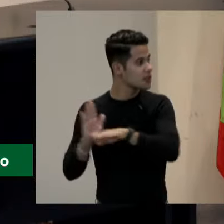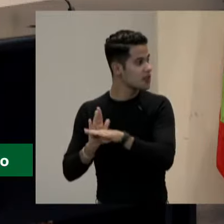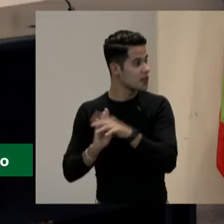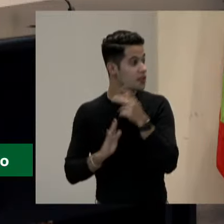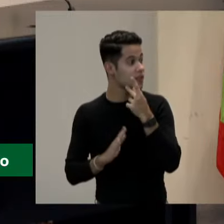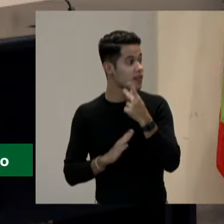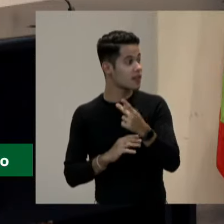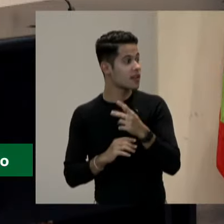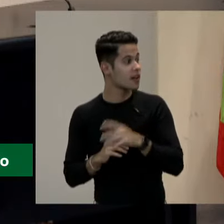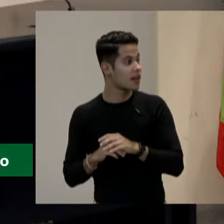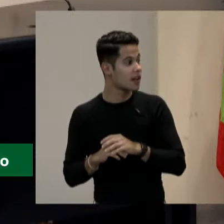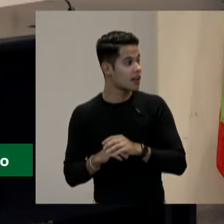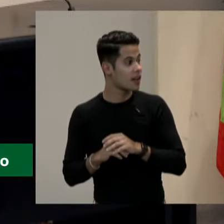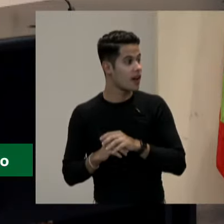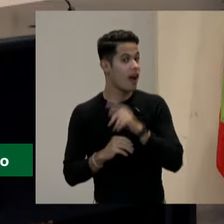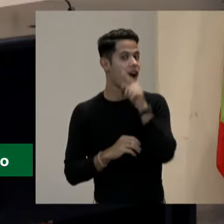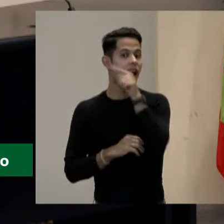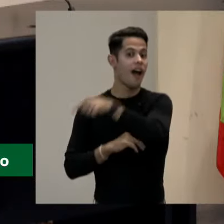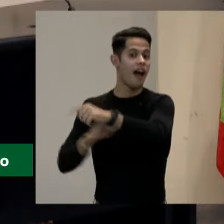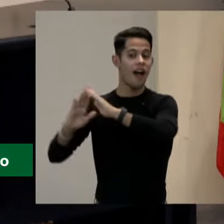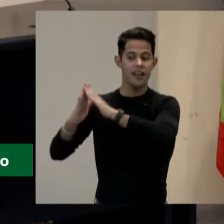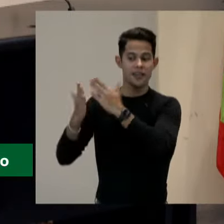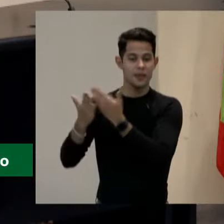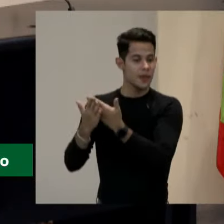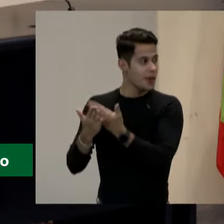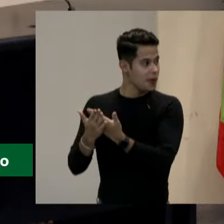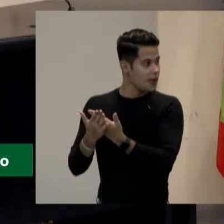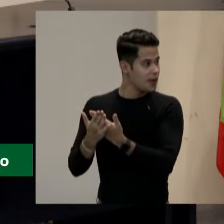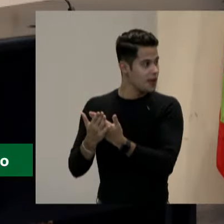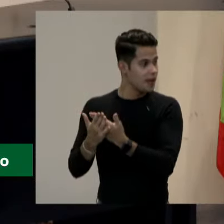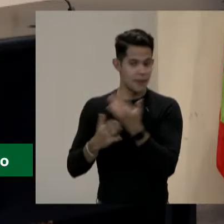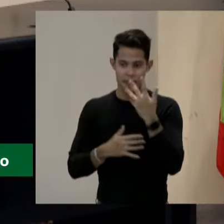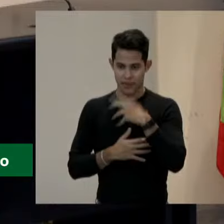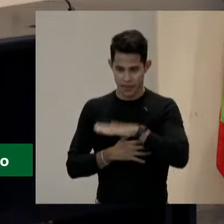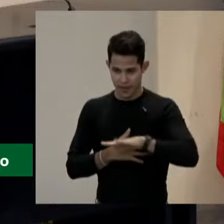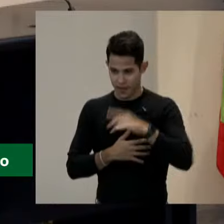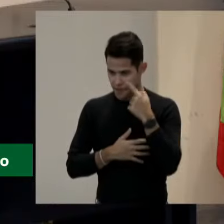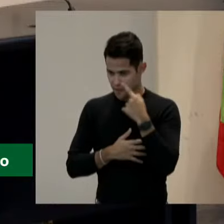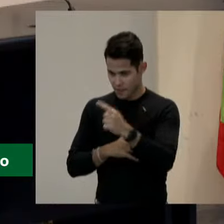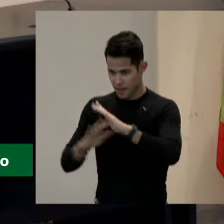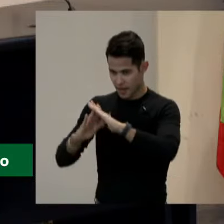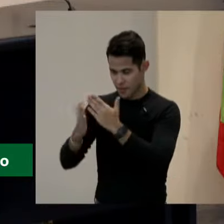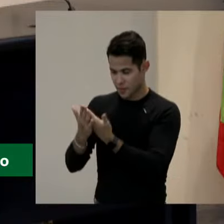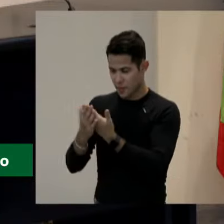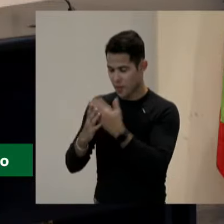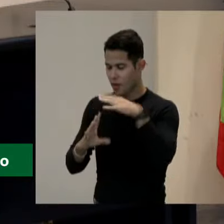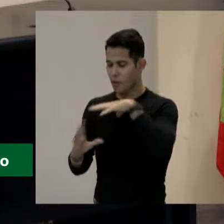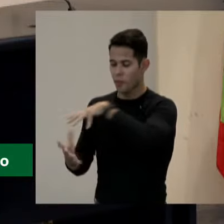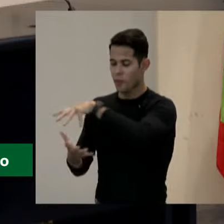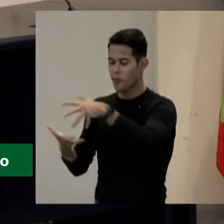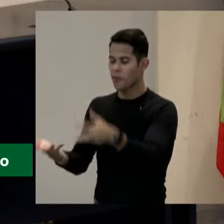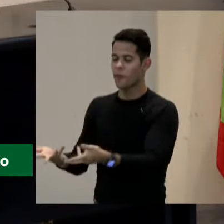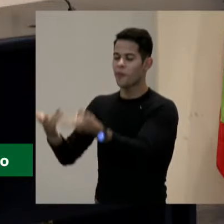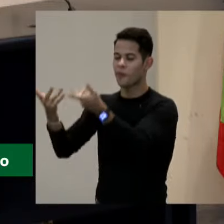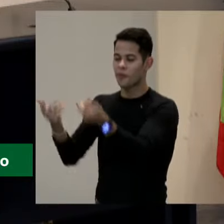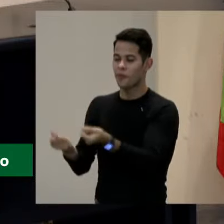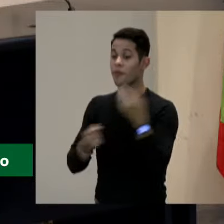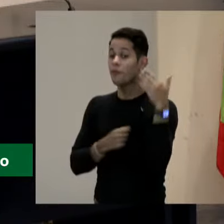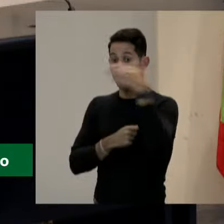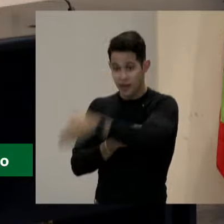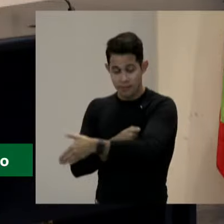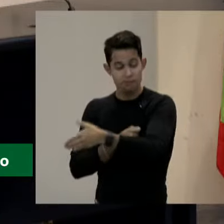Olá, Tião. A escola. A criança vê a escola com o mundo encantado. Vamos para lá, vamos. E nós